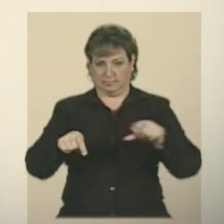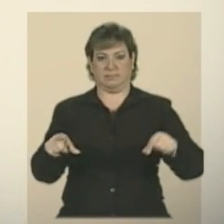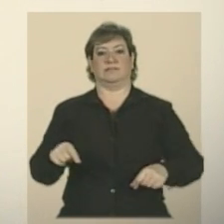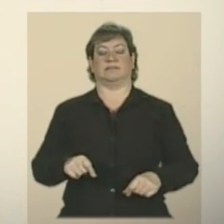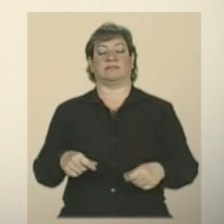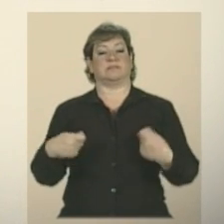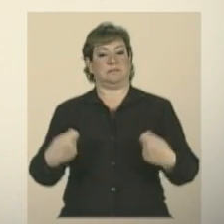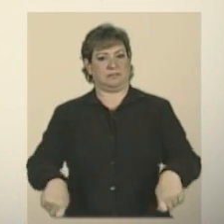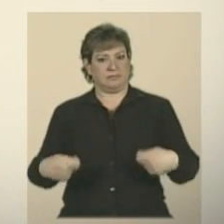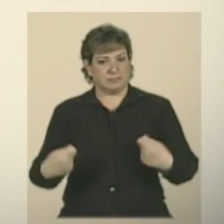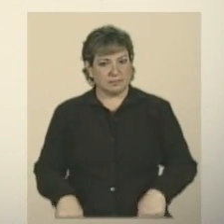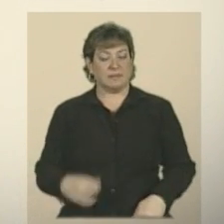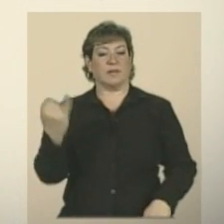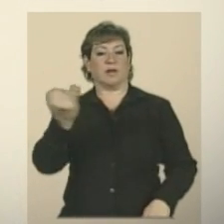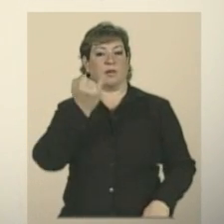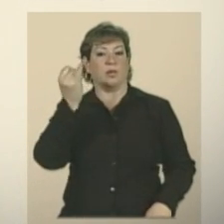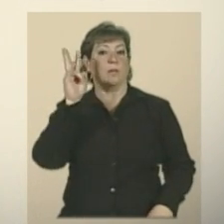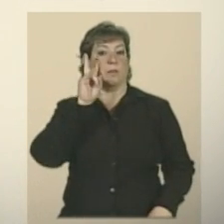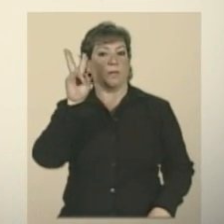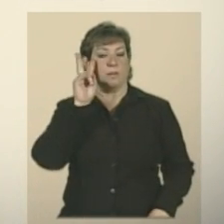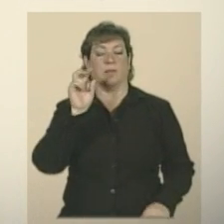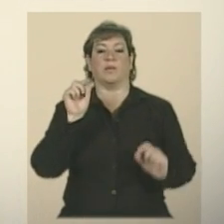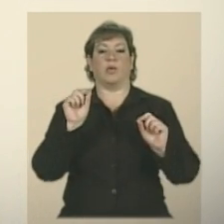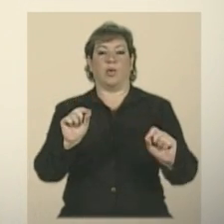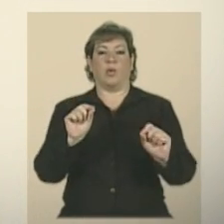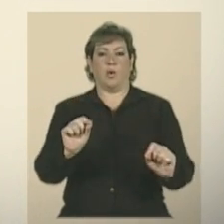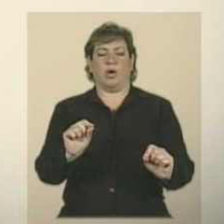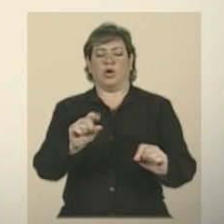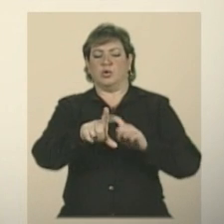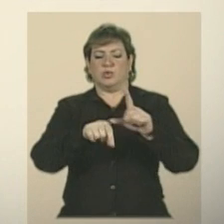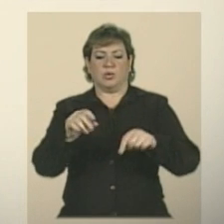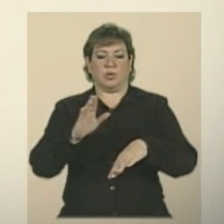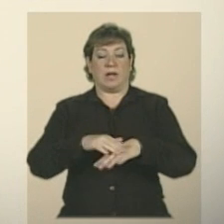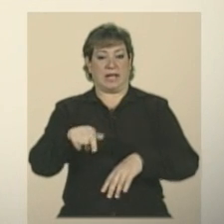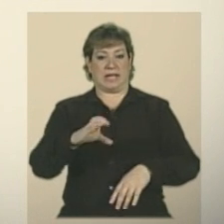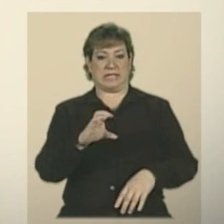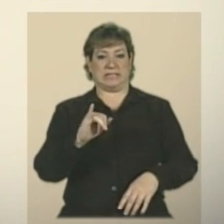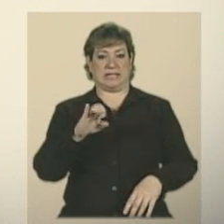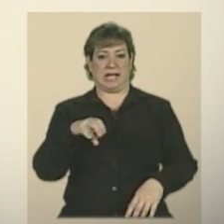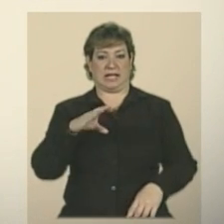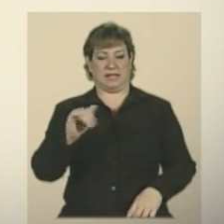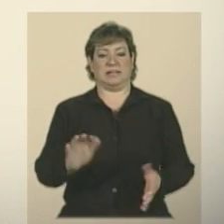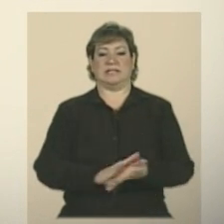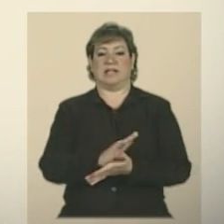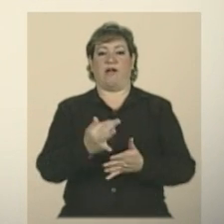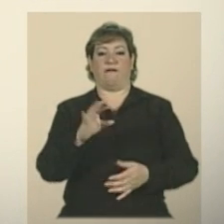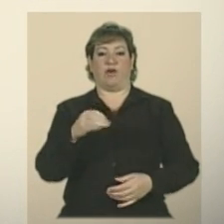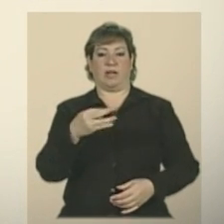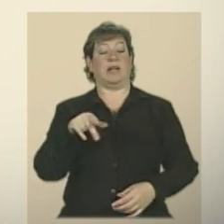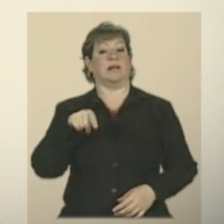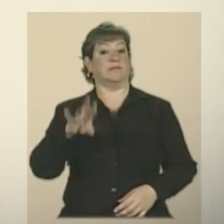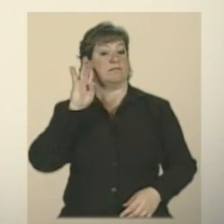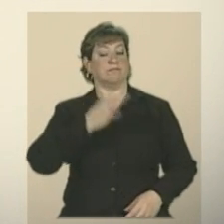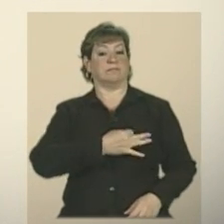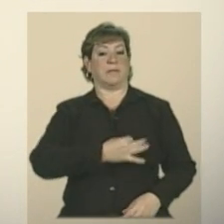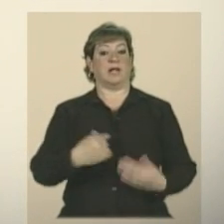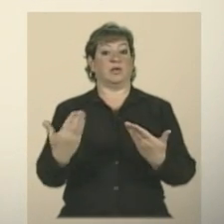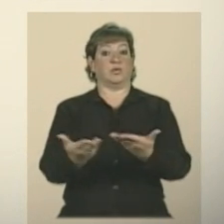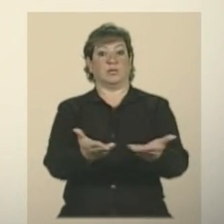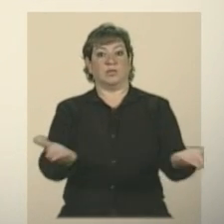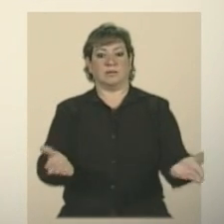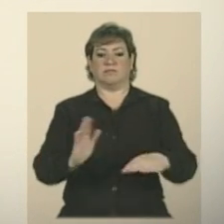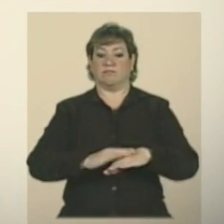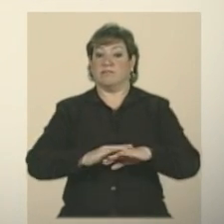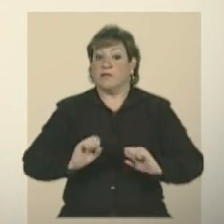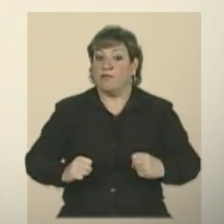É muito importante lembrar, Luciano, que o critério de escolha do Ciências Sem Fronteiras é o do mérito, que leva em conta o desempenho e